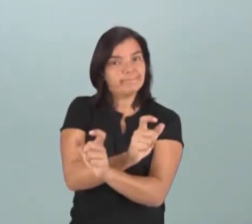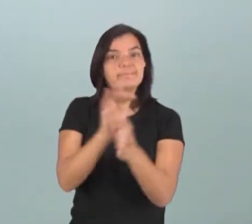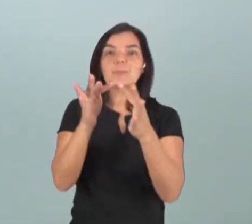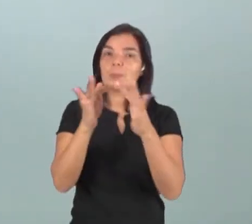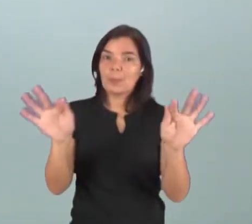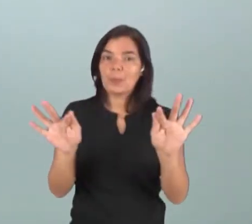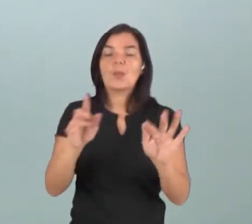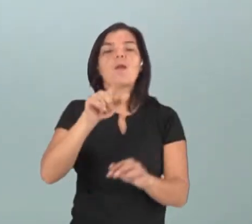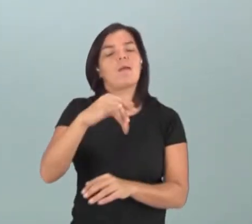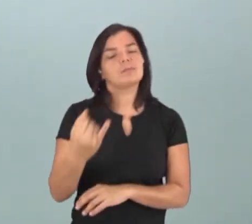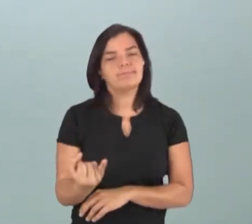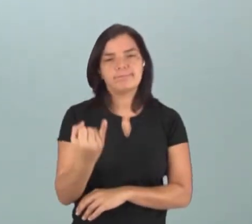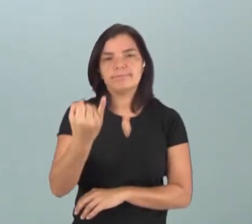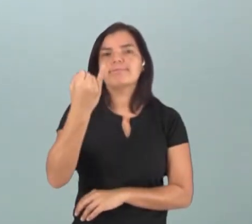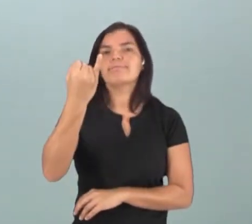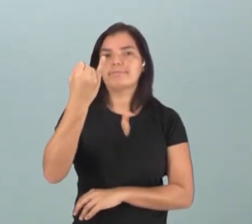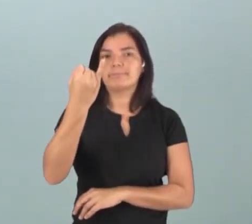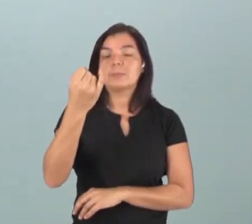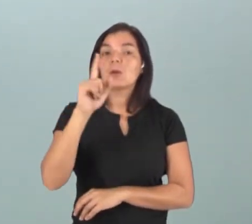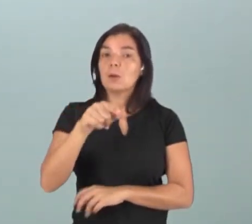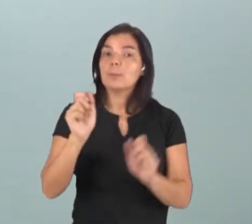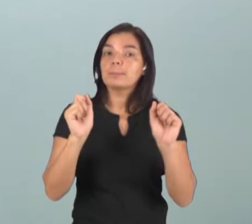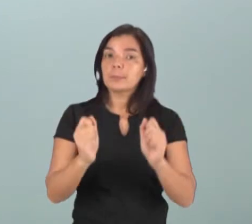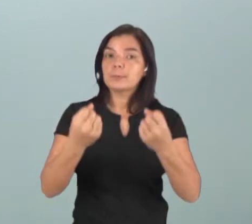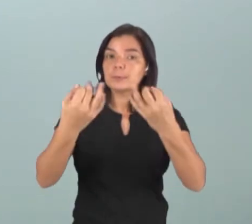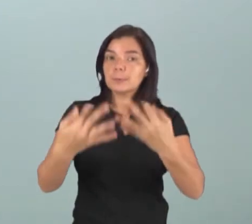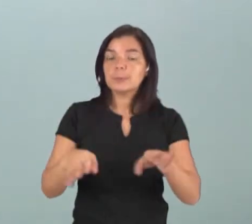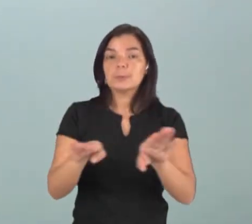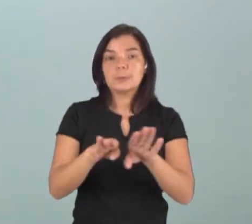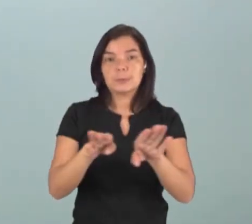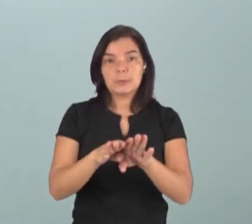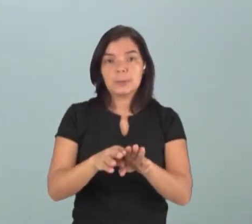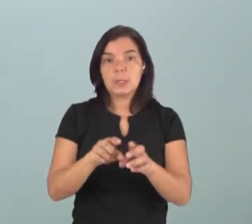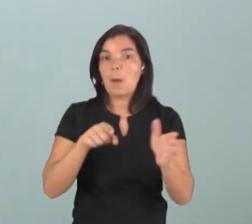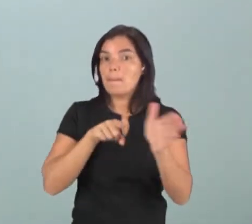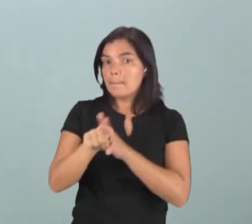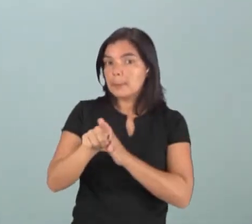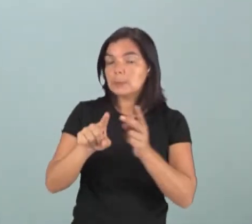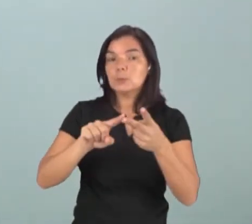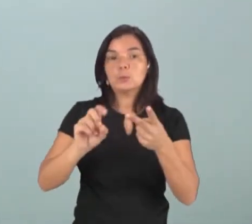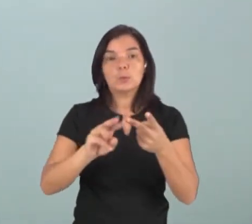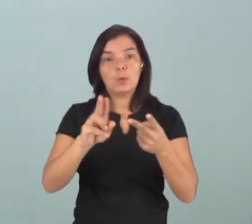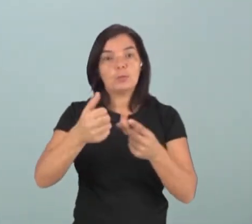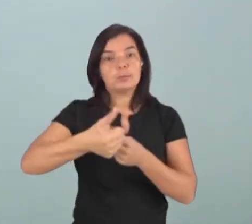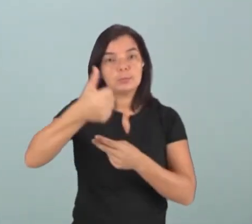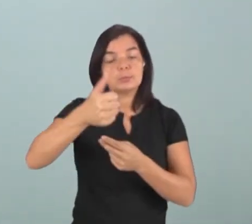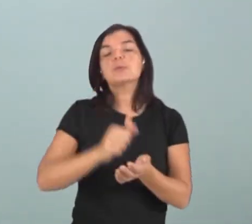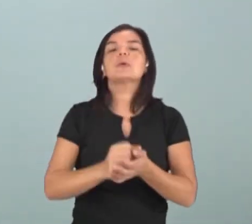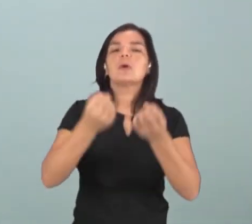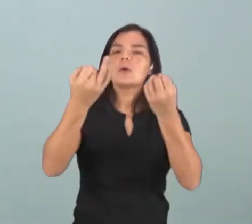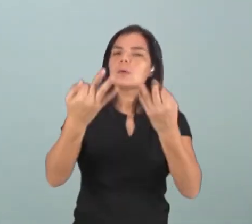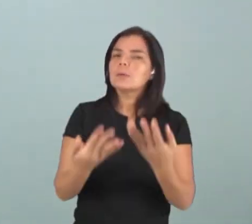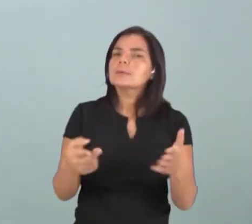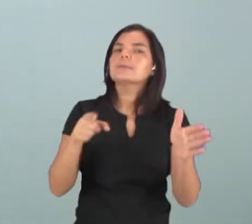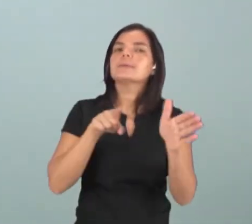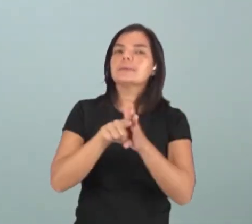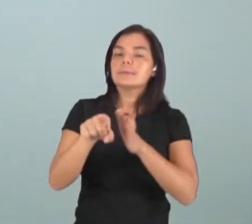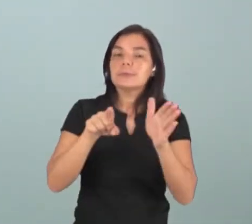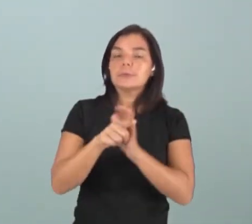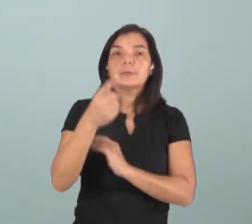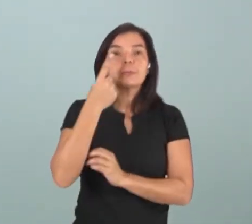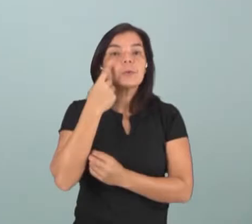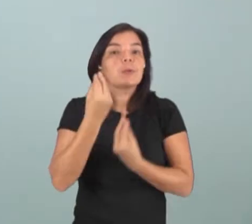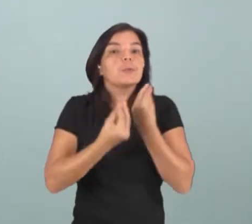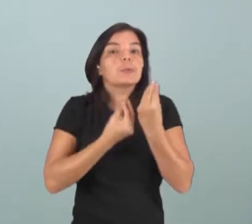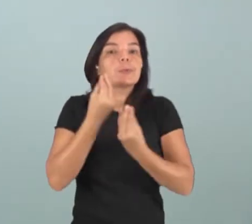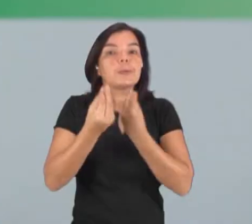frase, pessoal, é muito importante, ok? Ela pode dizer se isso é uma sentença ou uma pergunta. Agora, falando de perguntas, né? Vamos